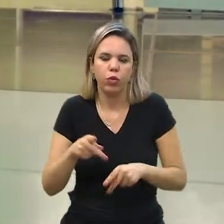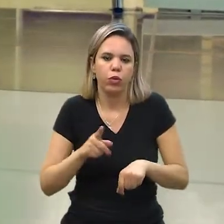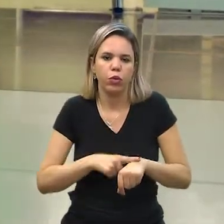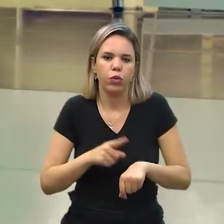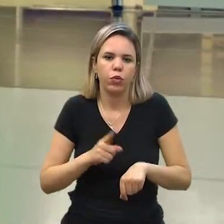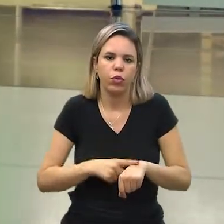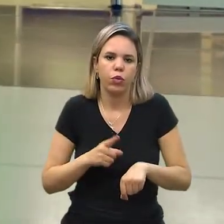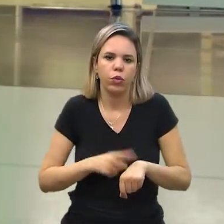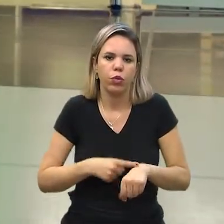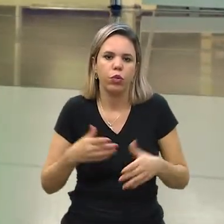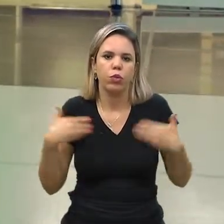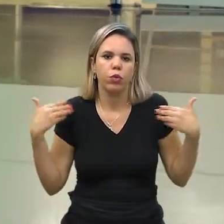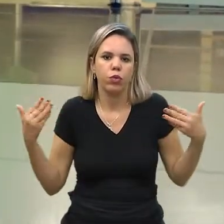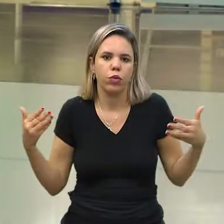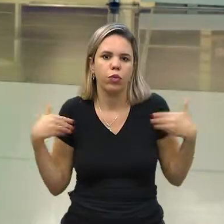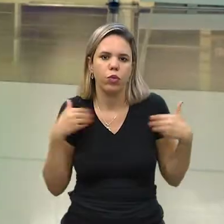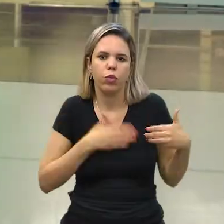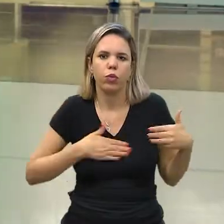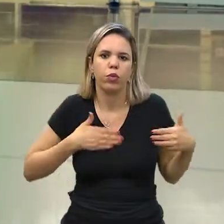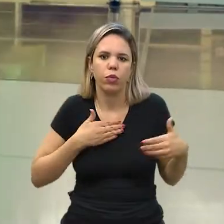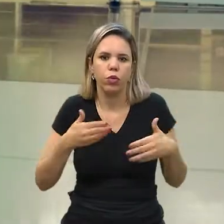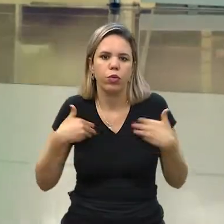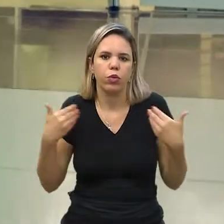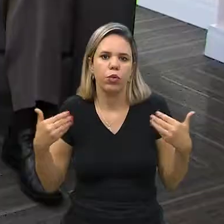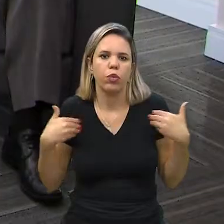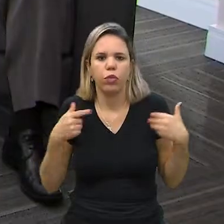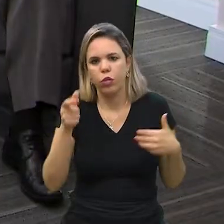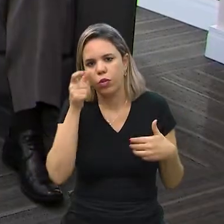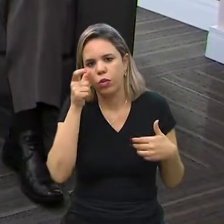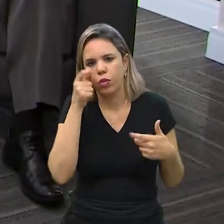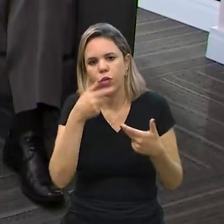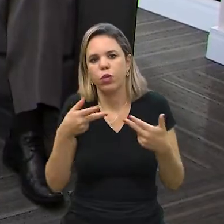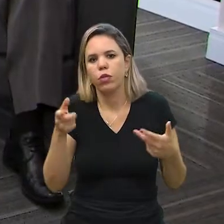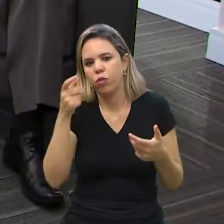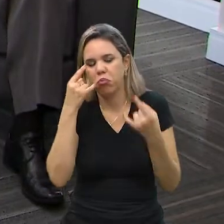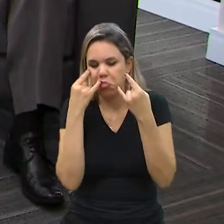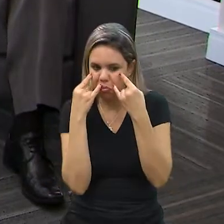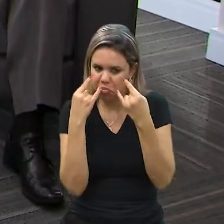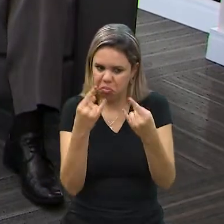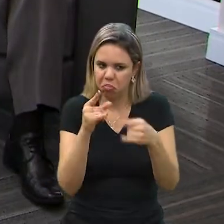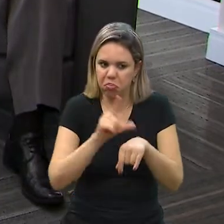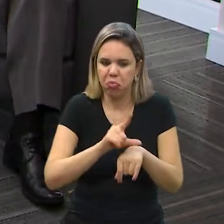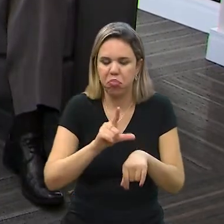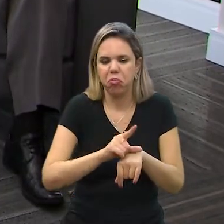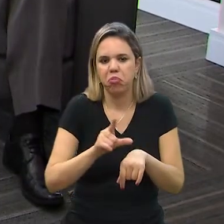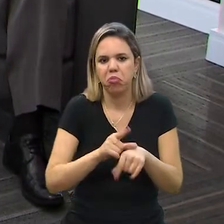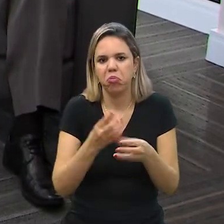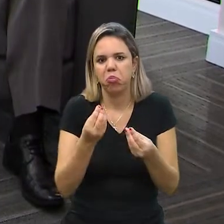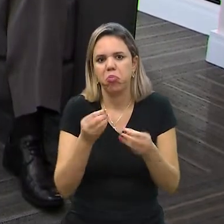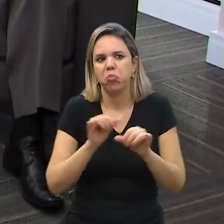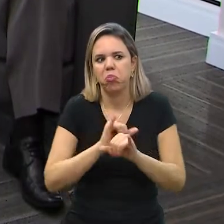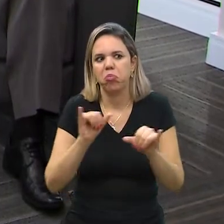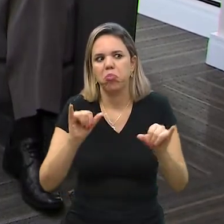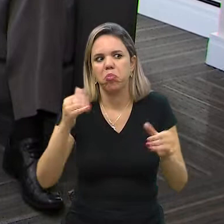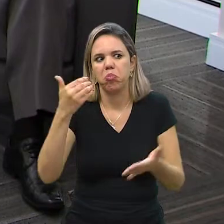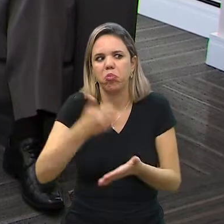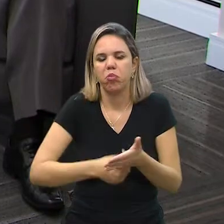momento de lazer esse passeio e acaba vendo as lojas, tem lá aquele monte de